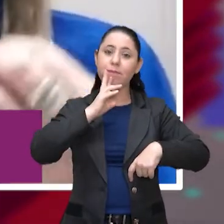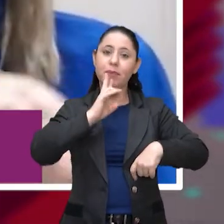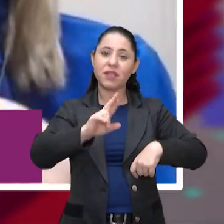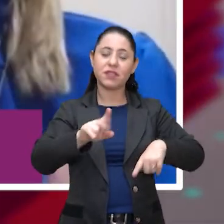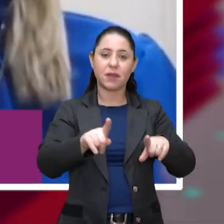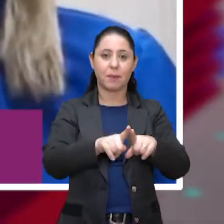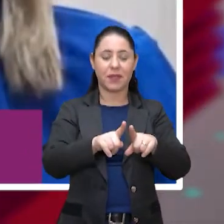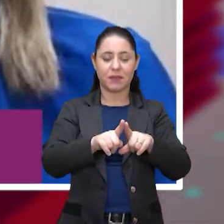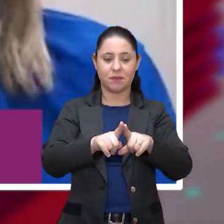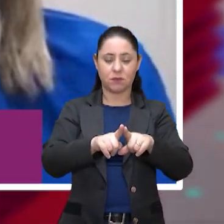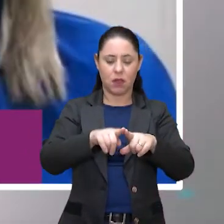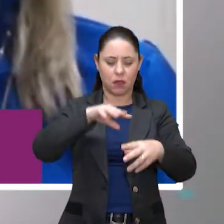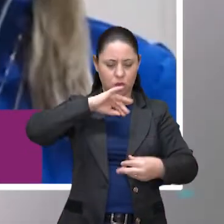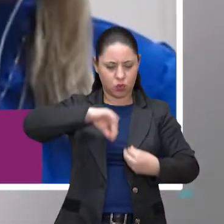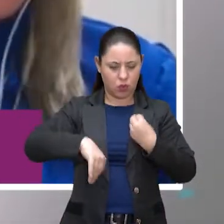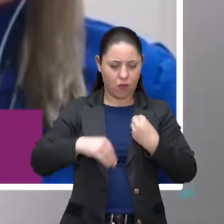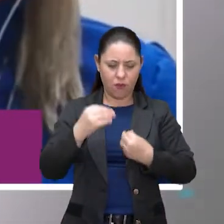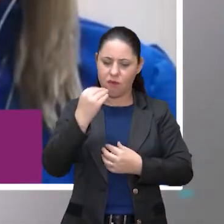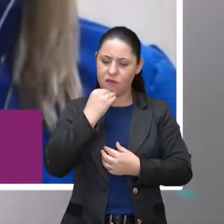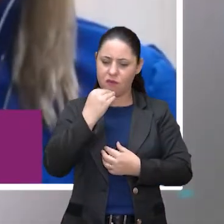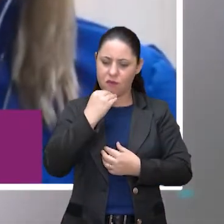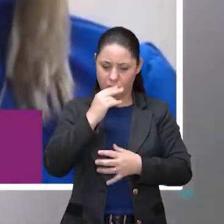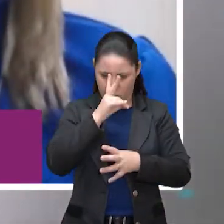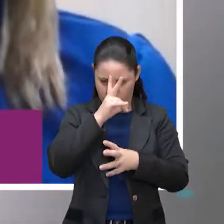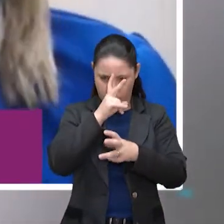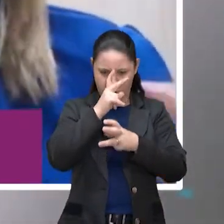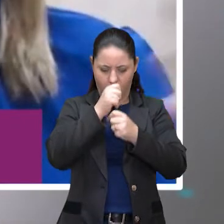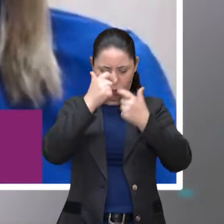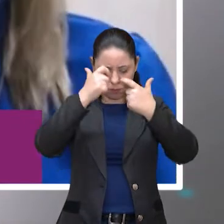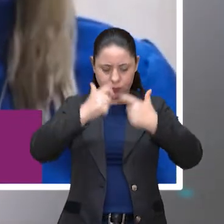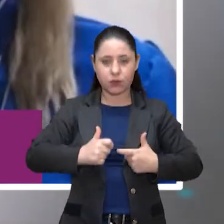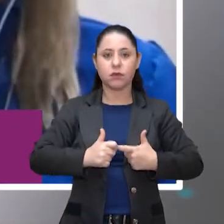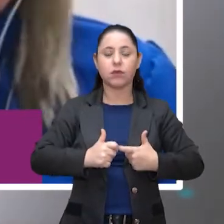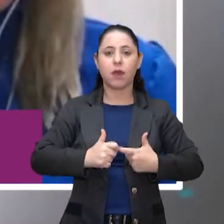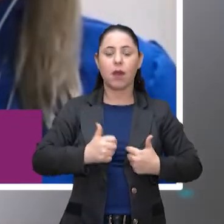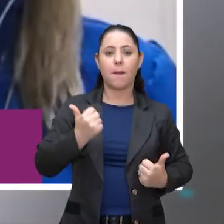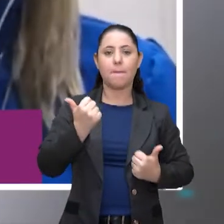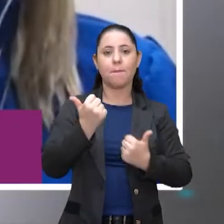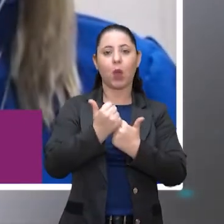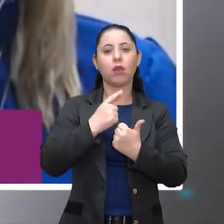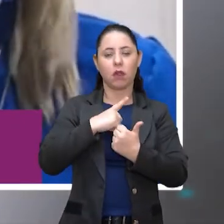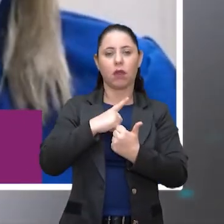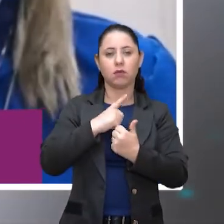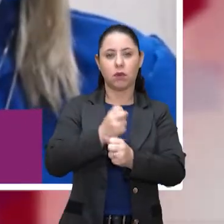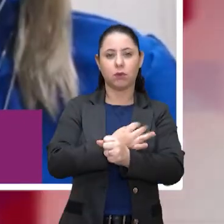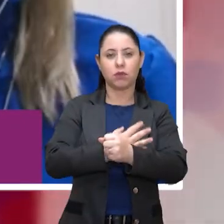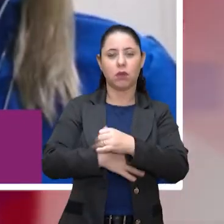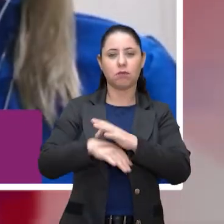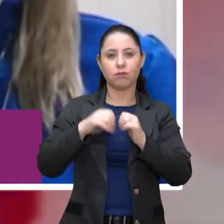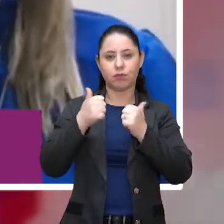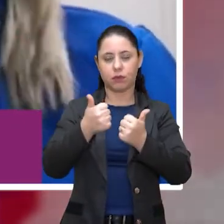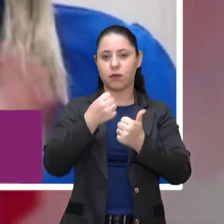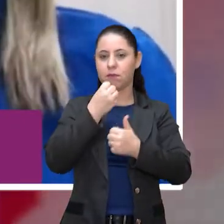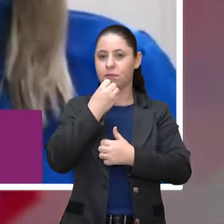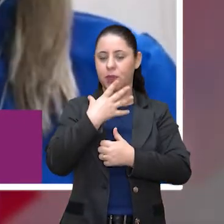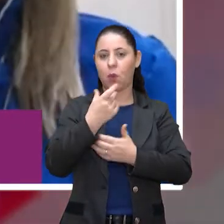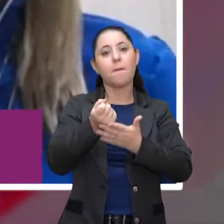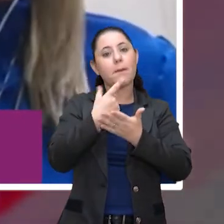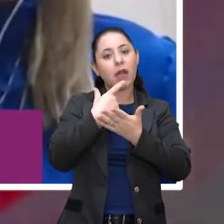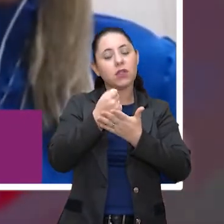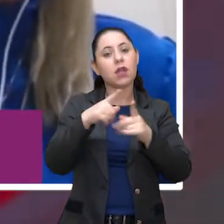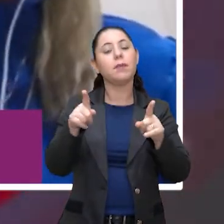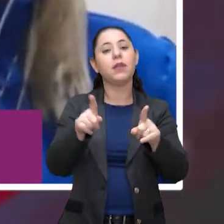a pessoa estiver com todo esse aparato, né, emocional e estrutural, o corpo vai responder ao